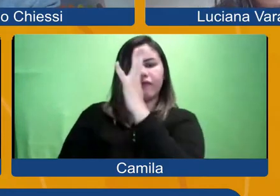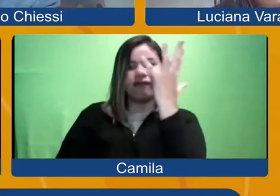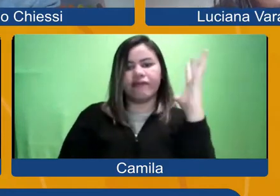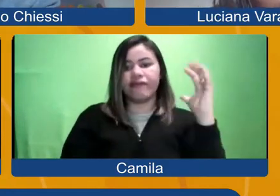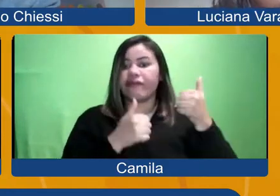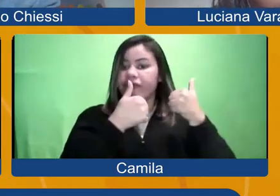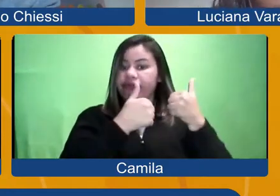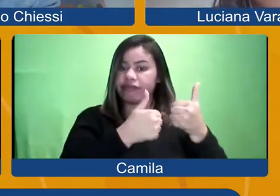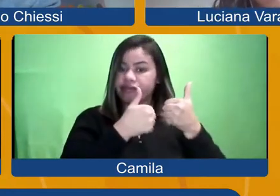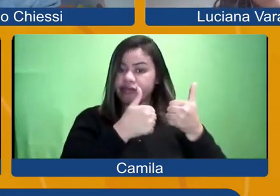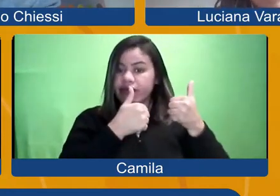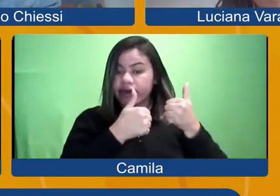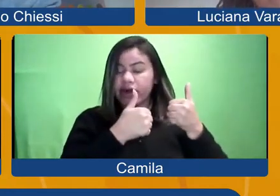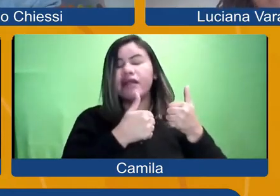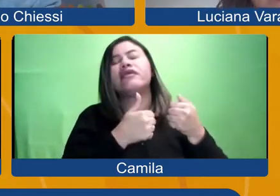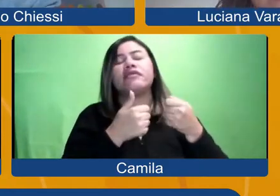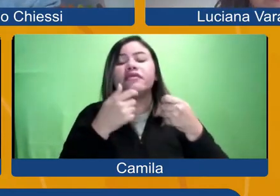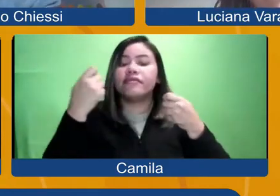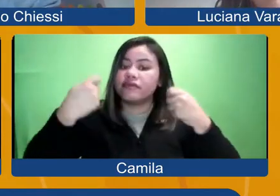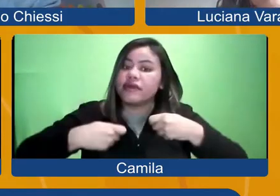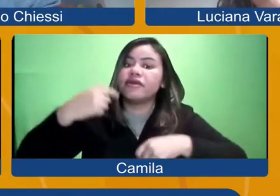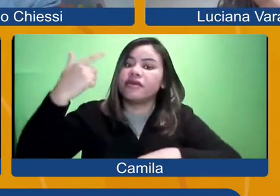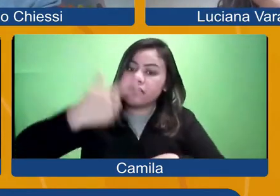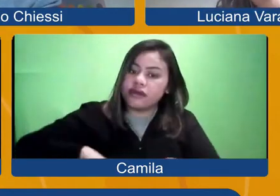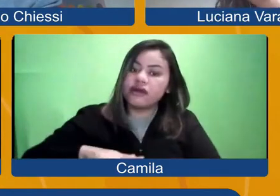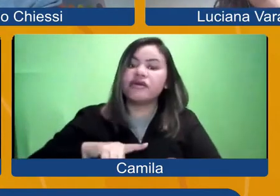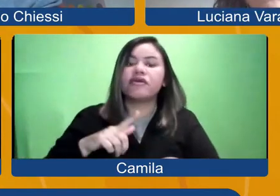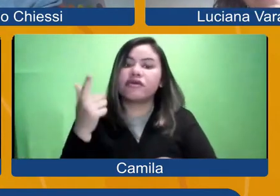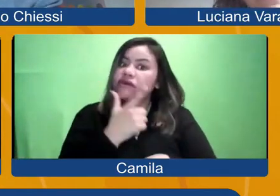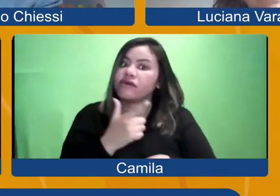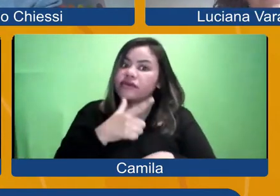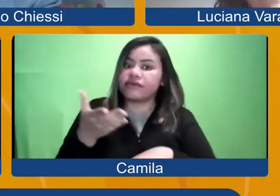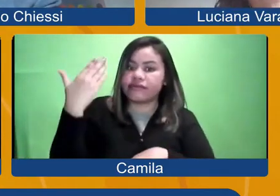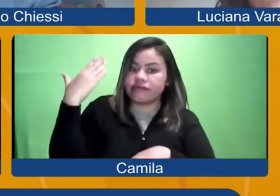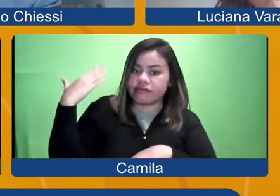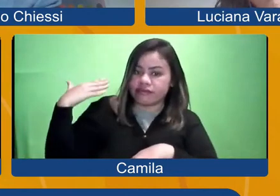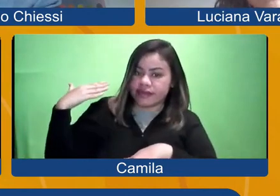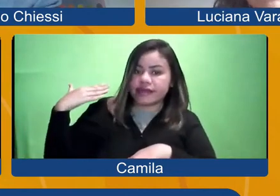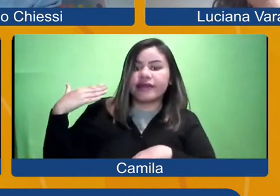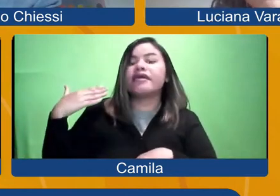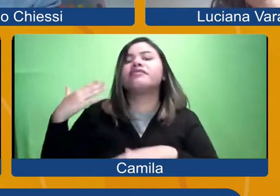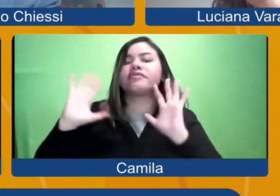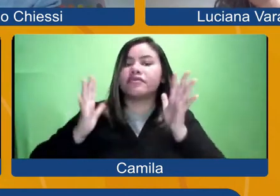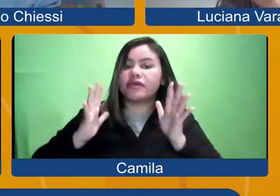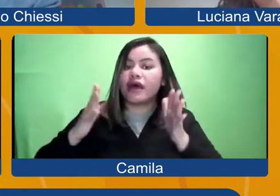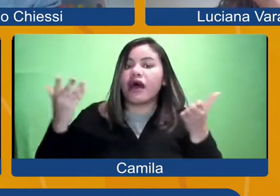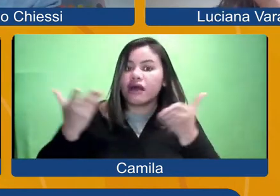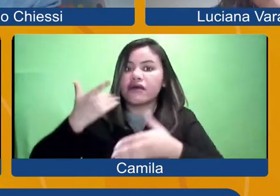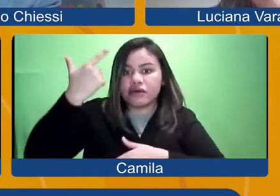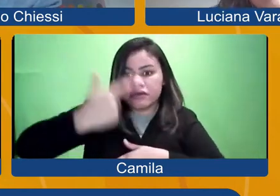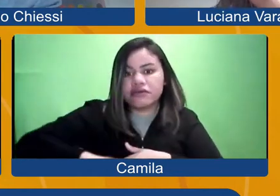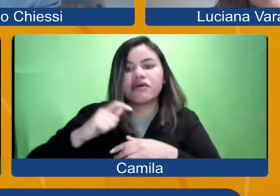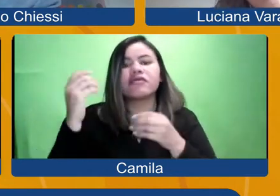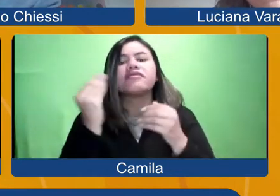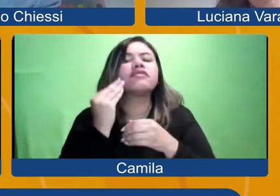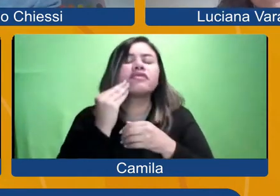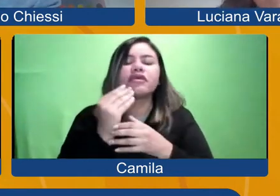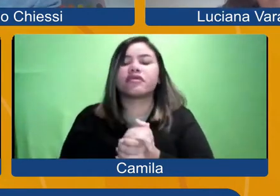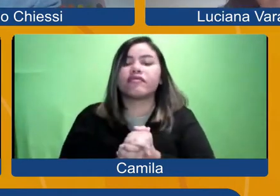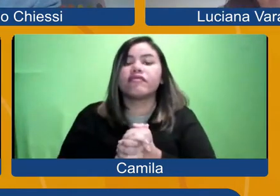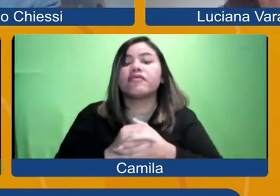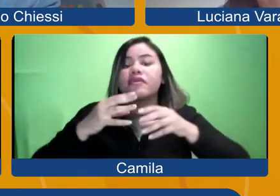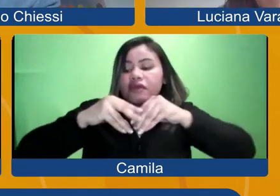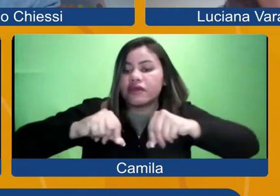né, lembrando que 50% do desmatamento é em terras públicas, é roubo de terras públicas, o mínimo que a gente